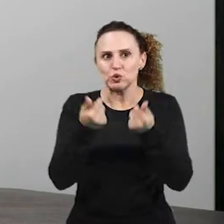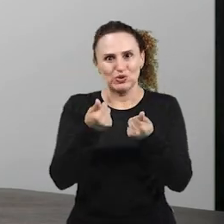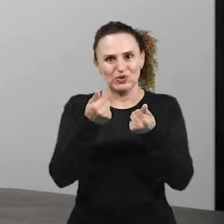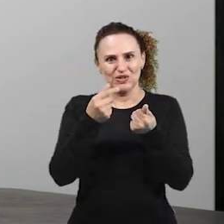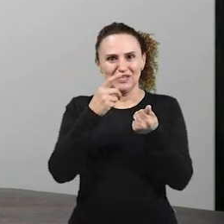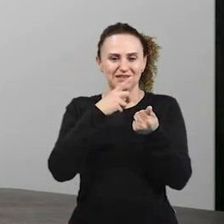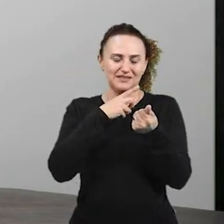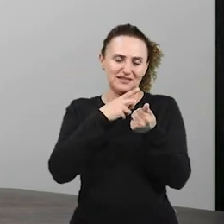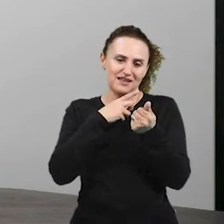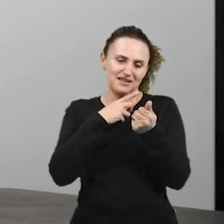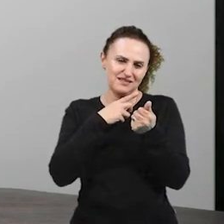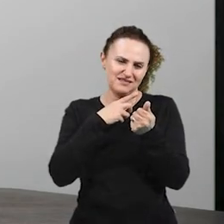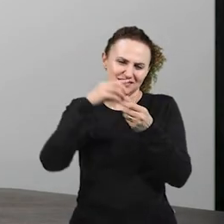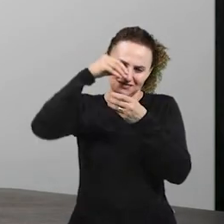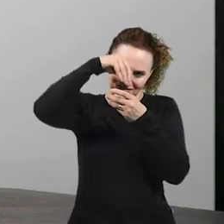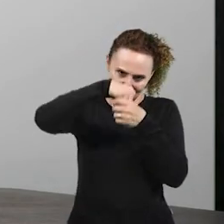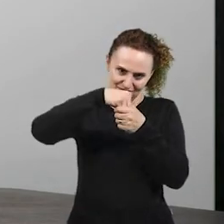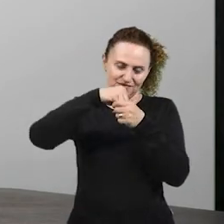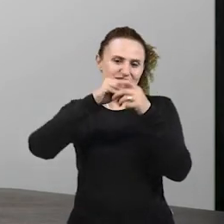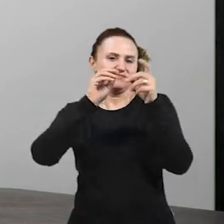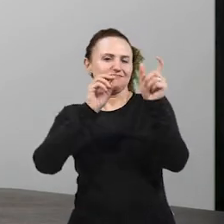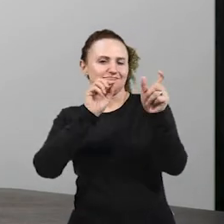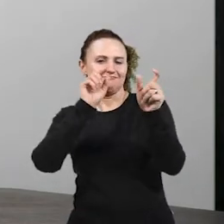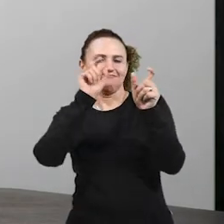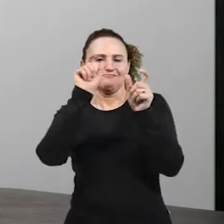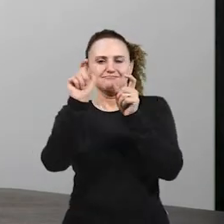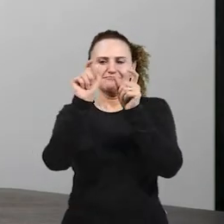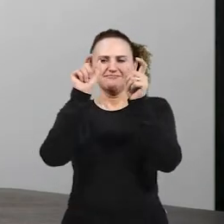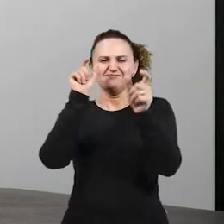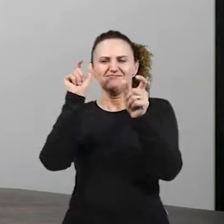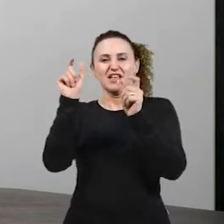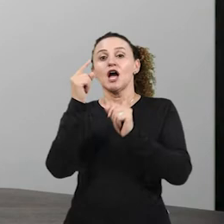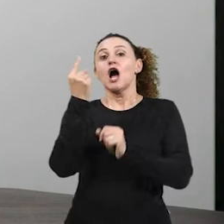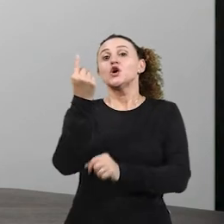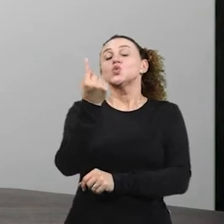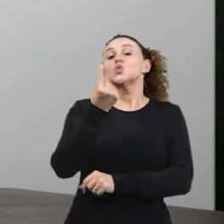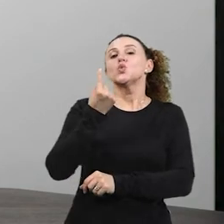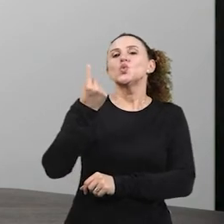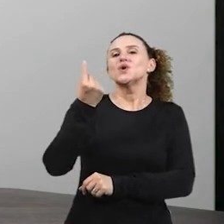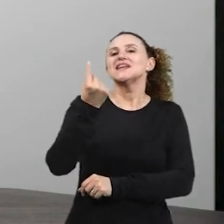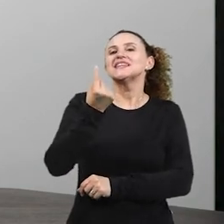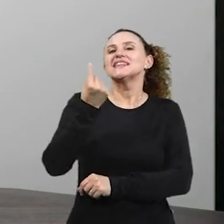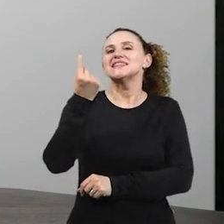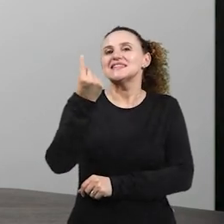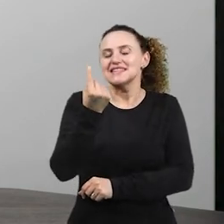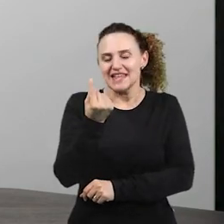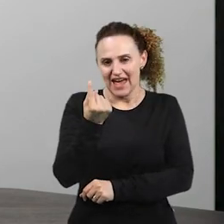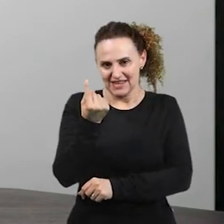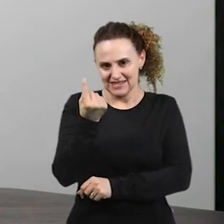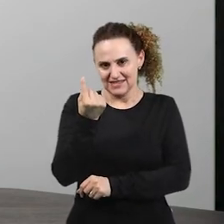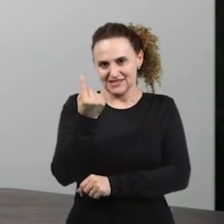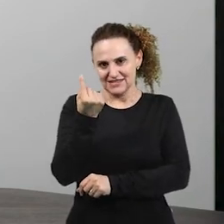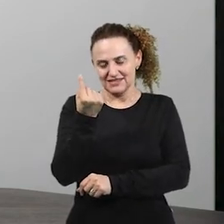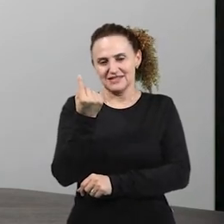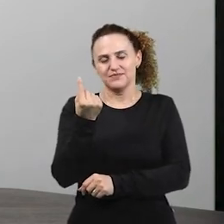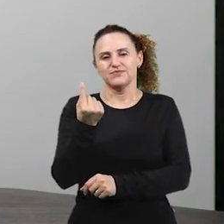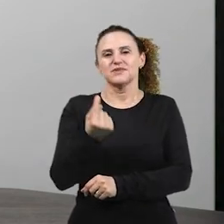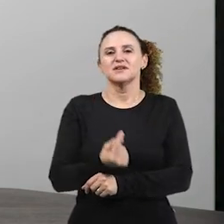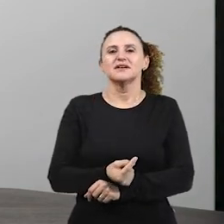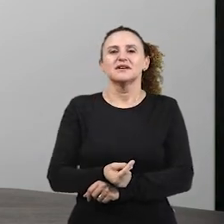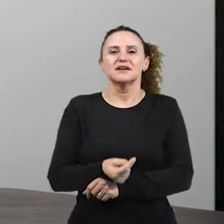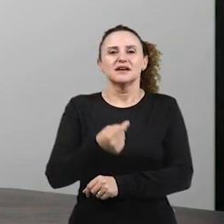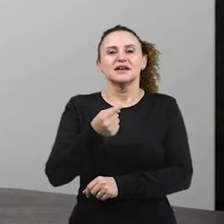palavra e cada unidade é que compõem a palavra chama-se de